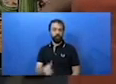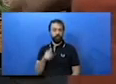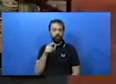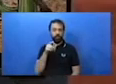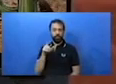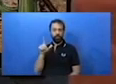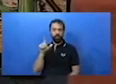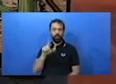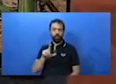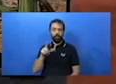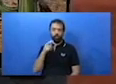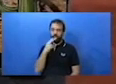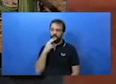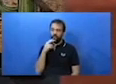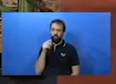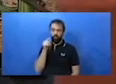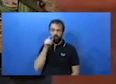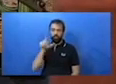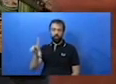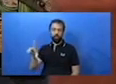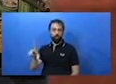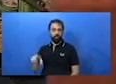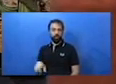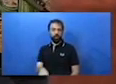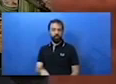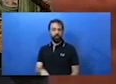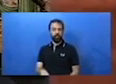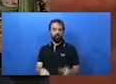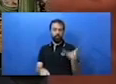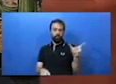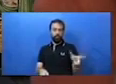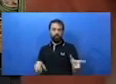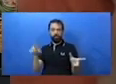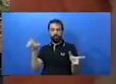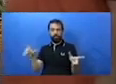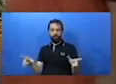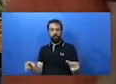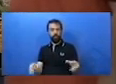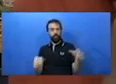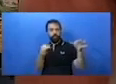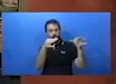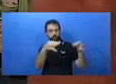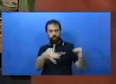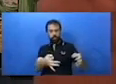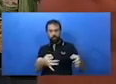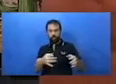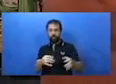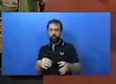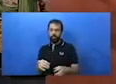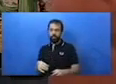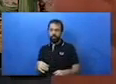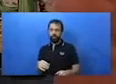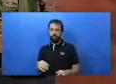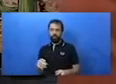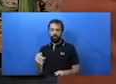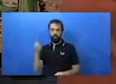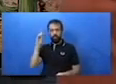linguagem coloquial e a linguagem a que a gente chama de fala informal. No cordel usa-se a